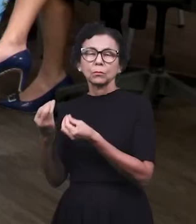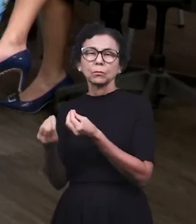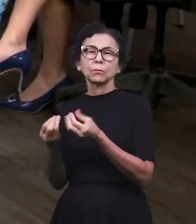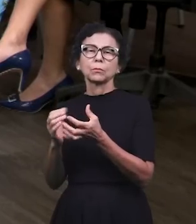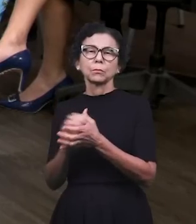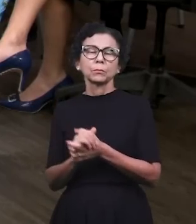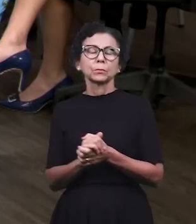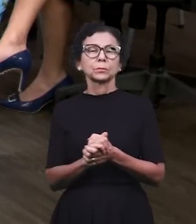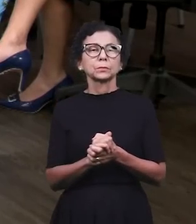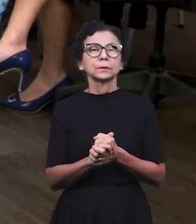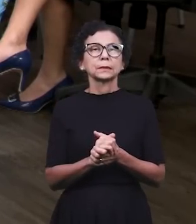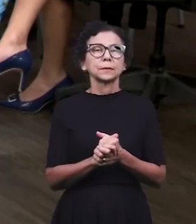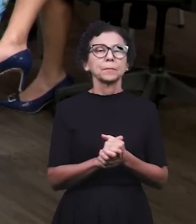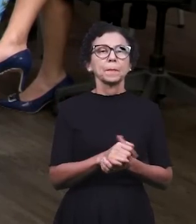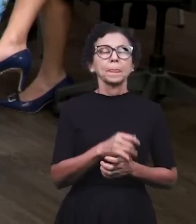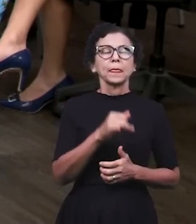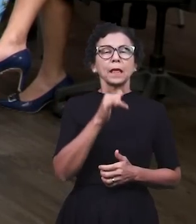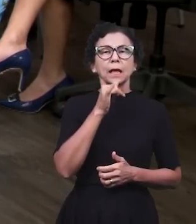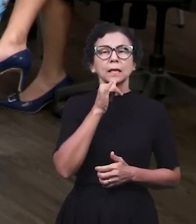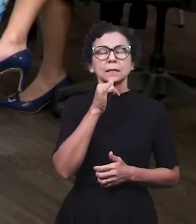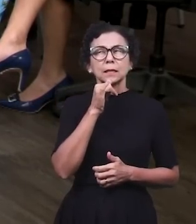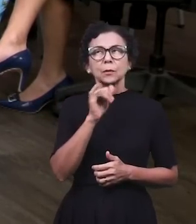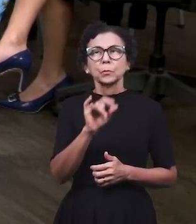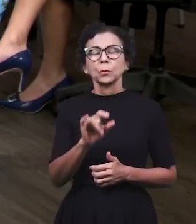exemplo, eu estou pregando aqui, né,